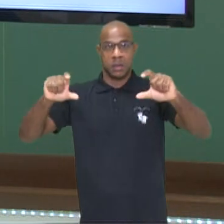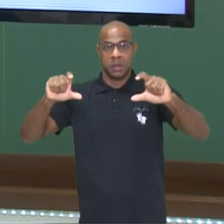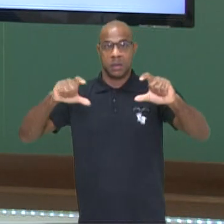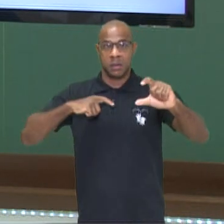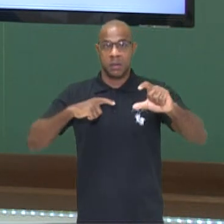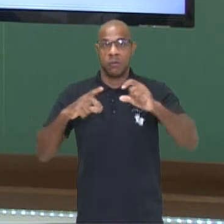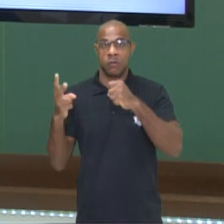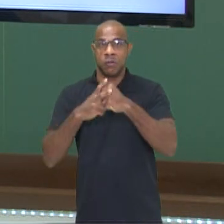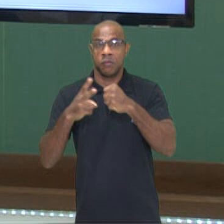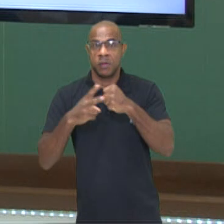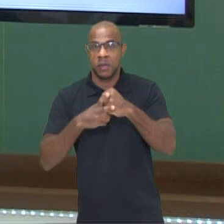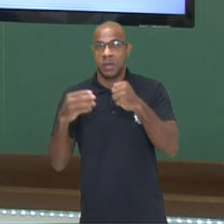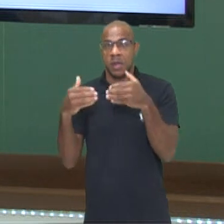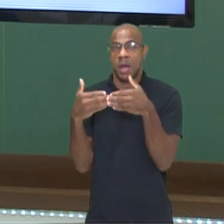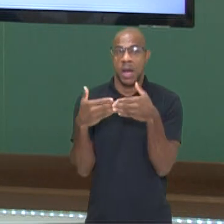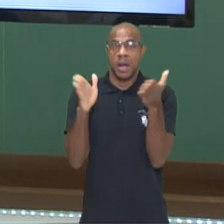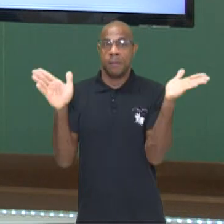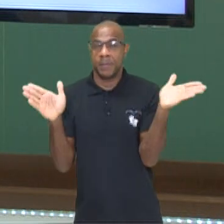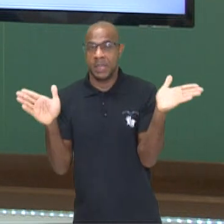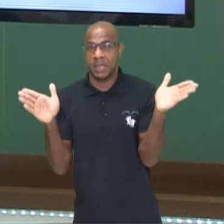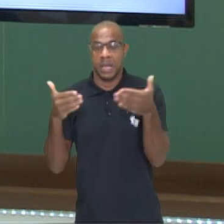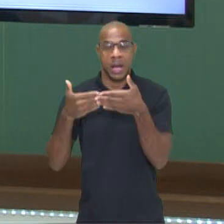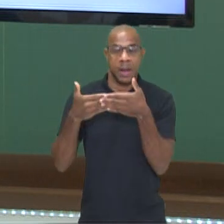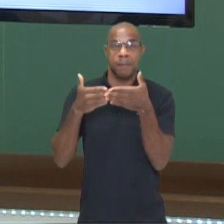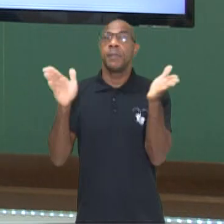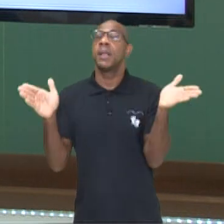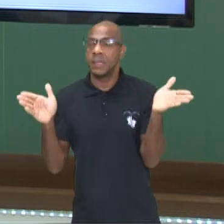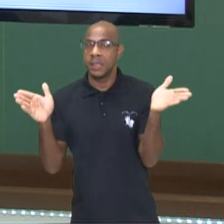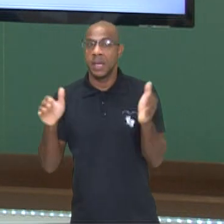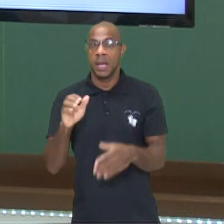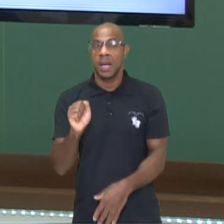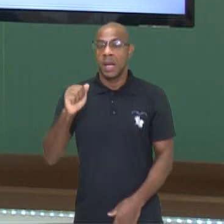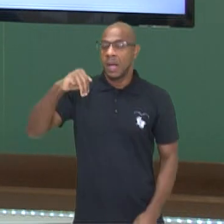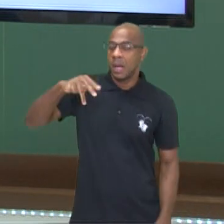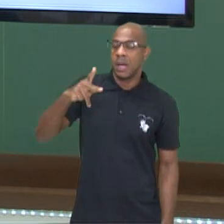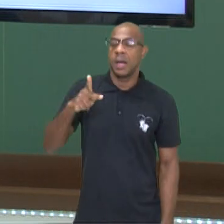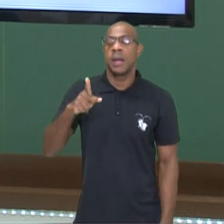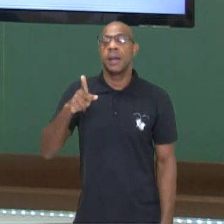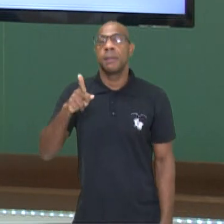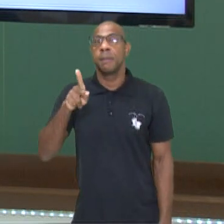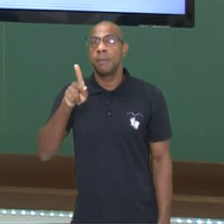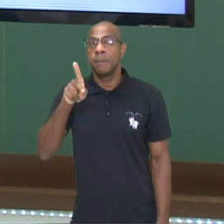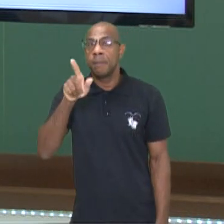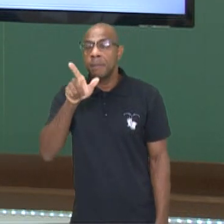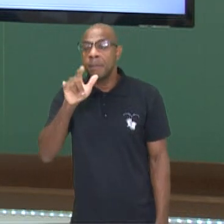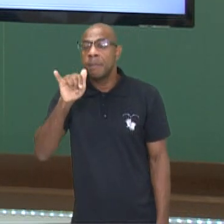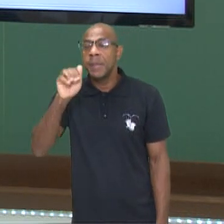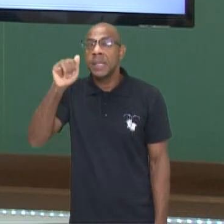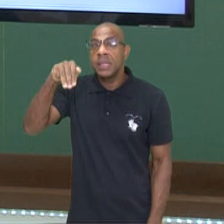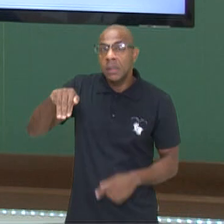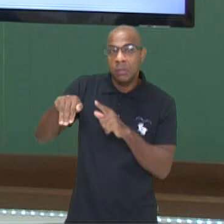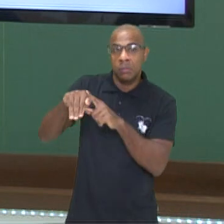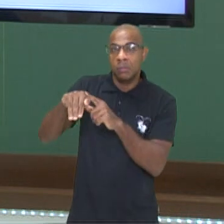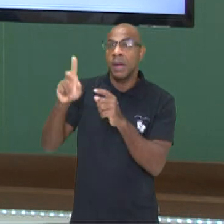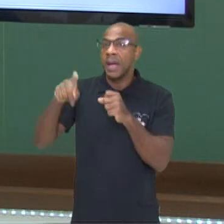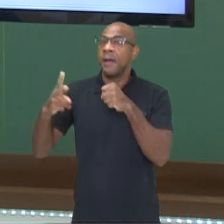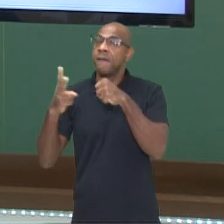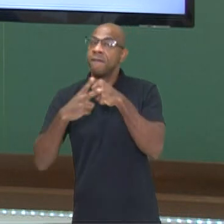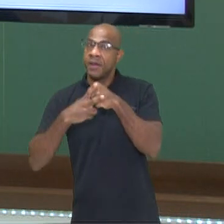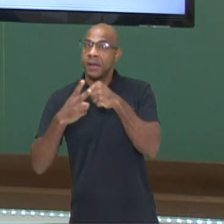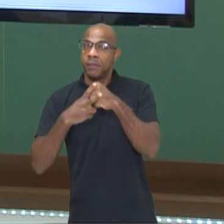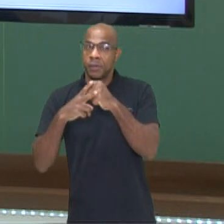nocional, que é o ampliam. Quem ampliam? Vamos encontrar o sujeito, os termos essenciais dessa